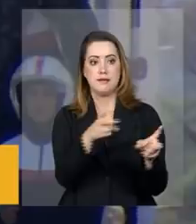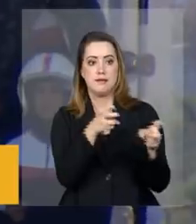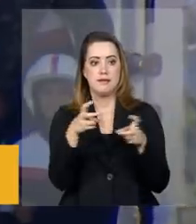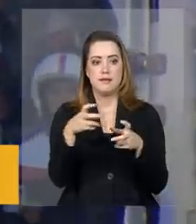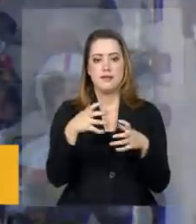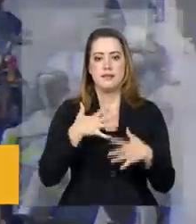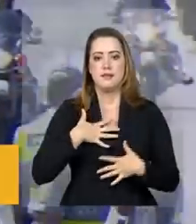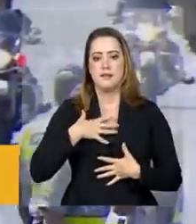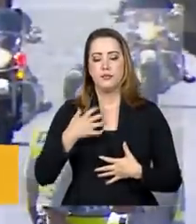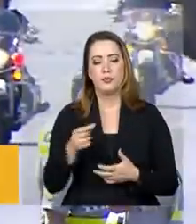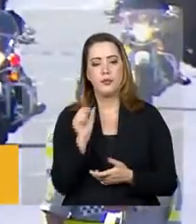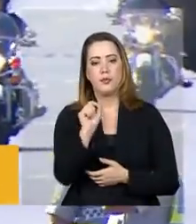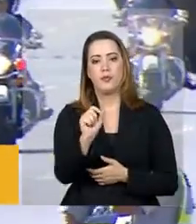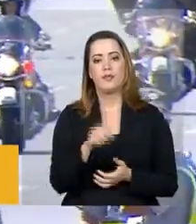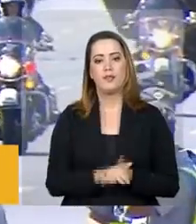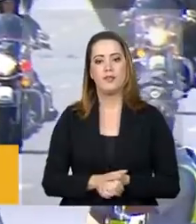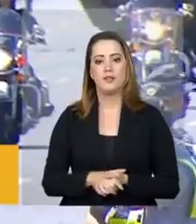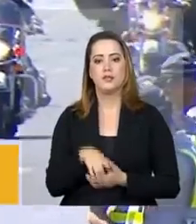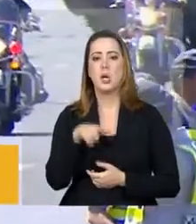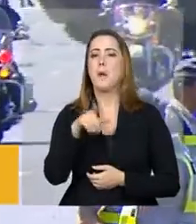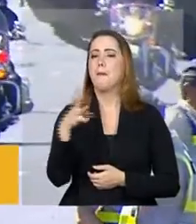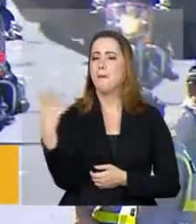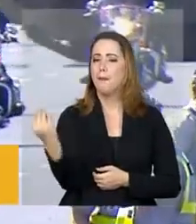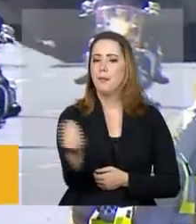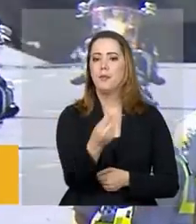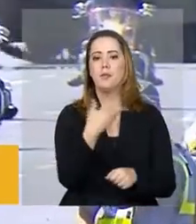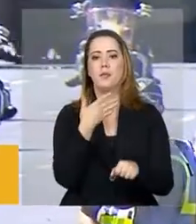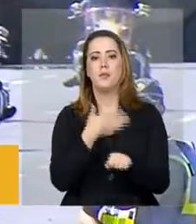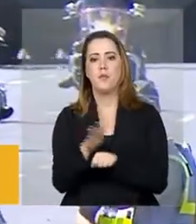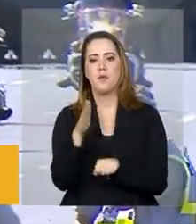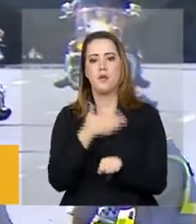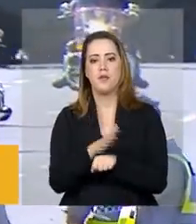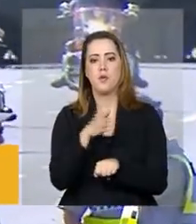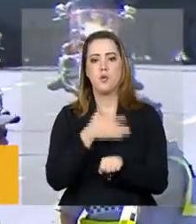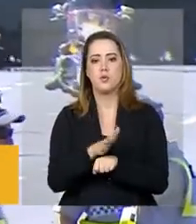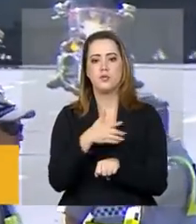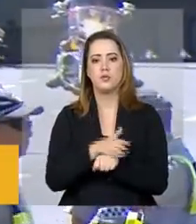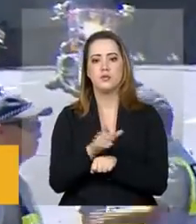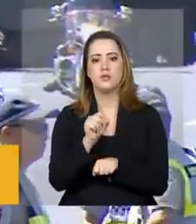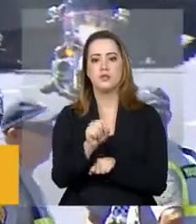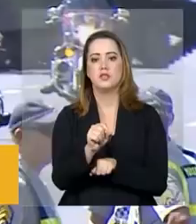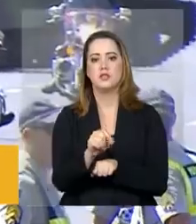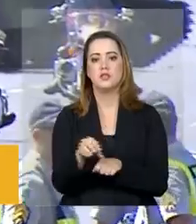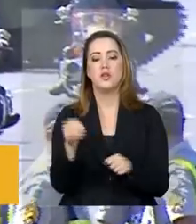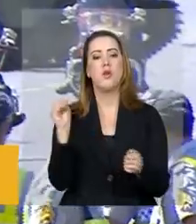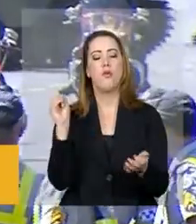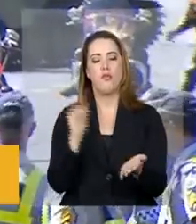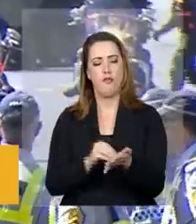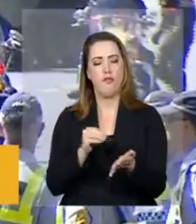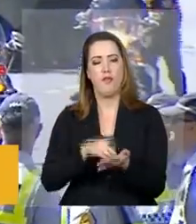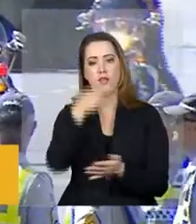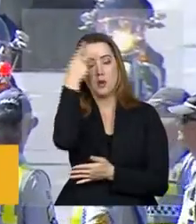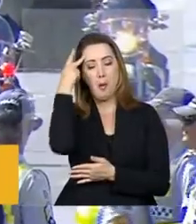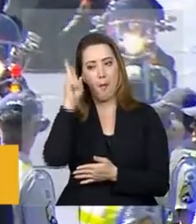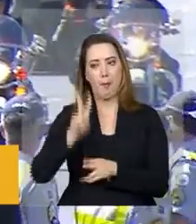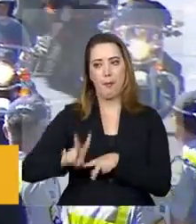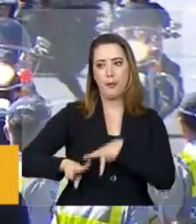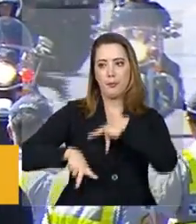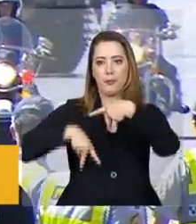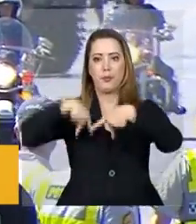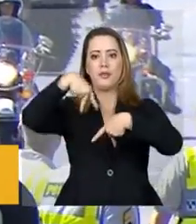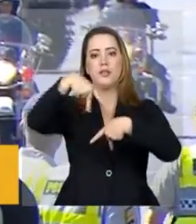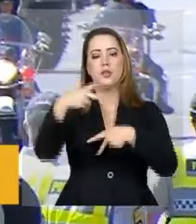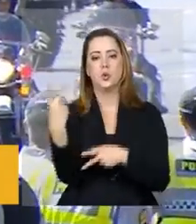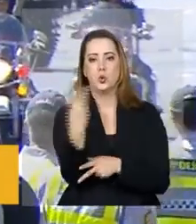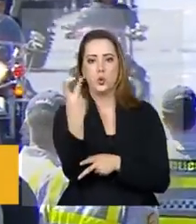expectativa. É muito treinamento para fazer isso também. Tem militar subindo, ainda falta gente para fechar a pirâmide. Esses são os últimos